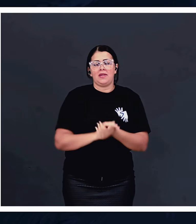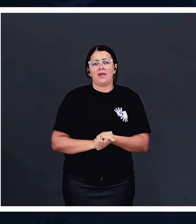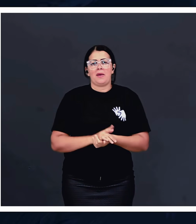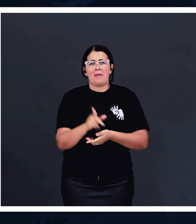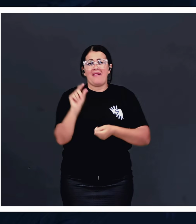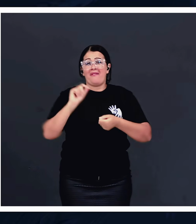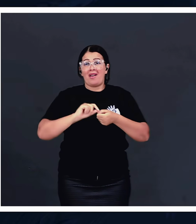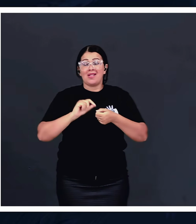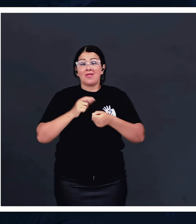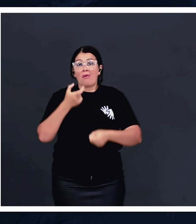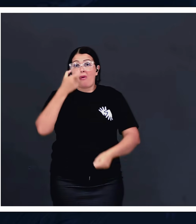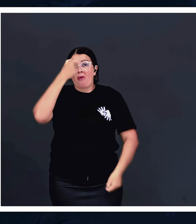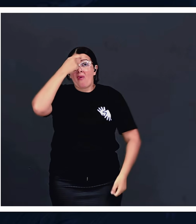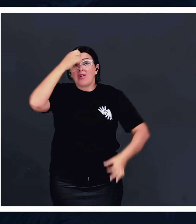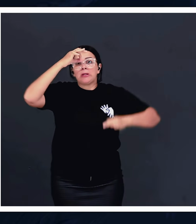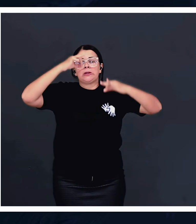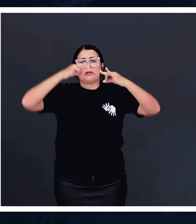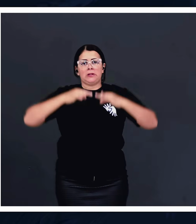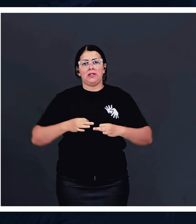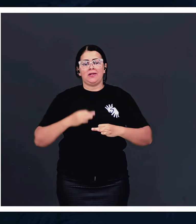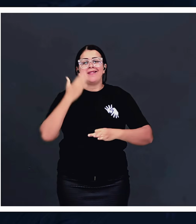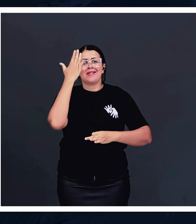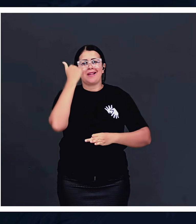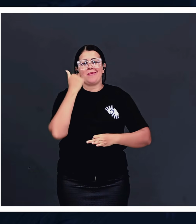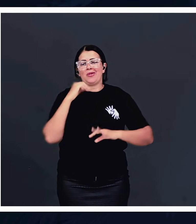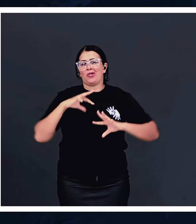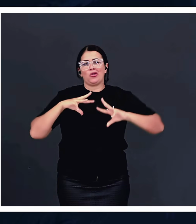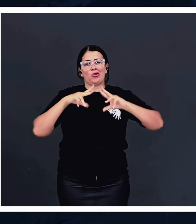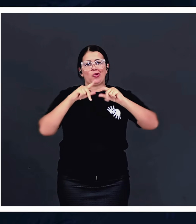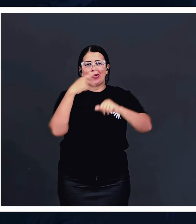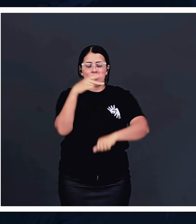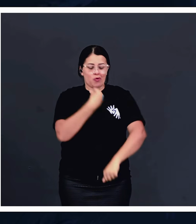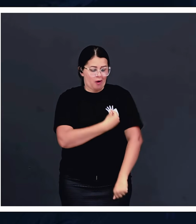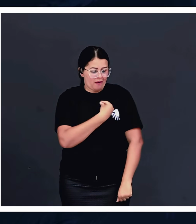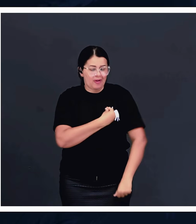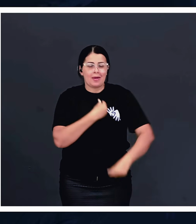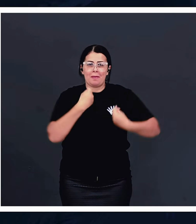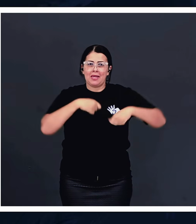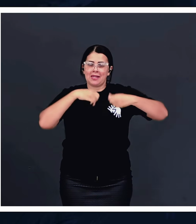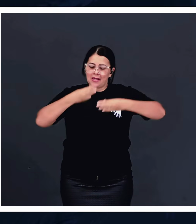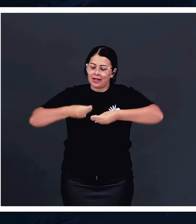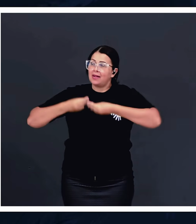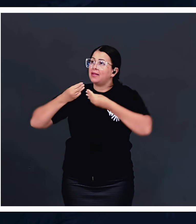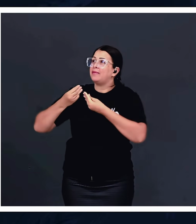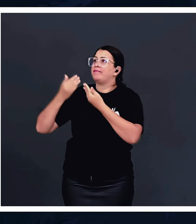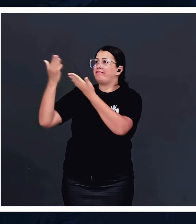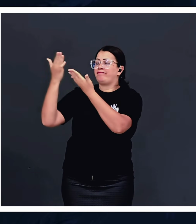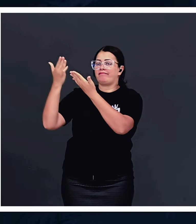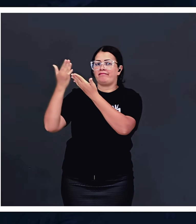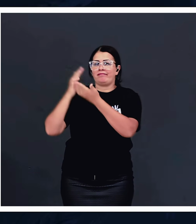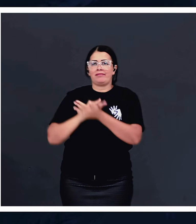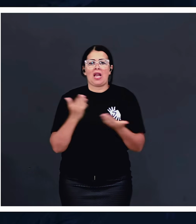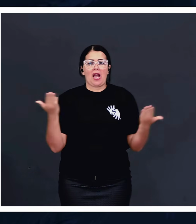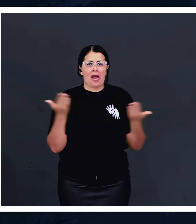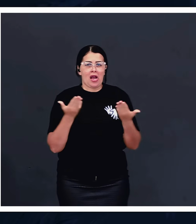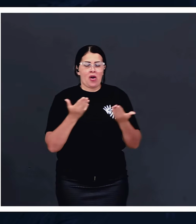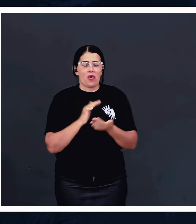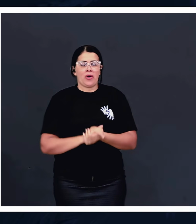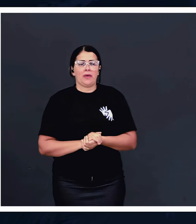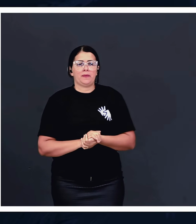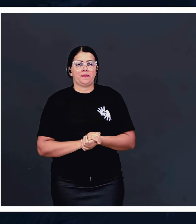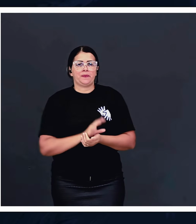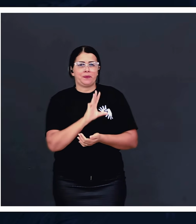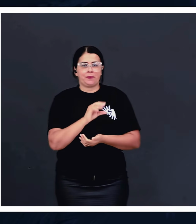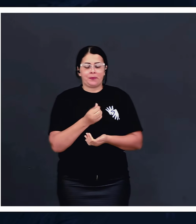forma consciente, consciente de que tudo seu é colocado diante do Senhor. Amém? Segura na sua mão o seu